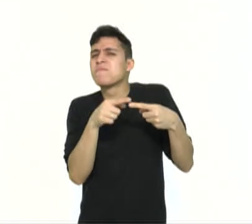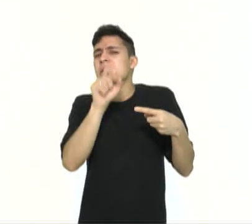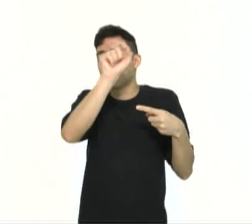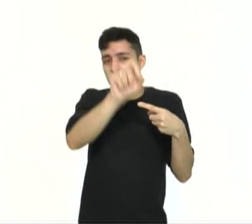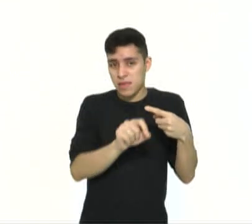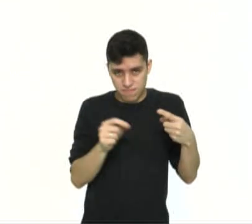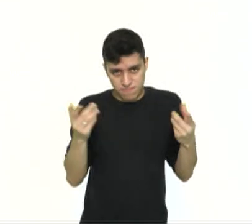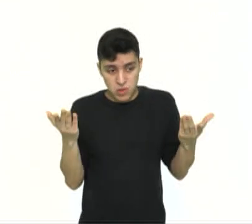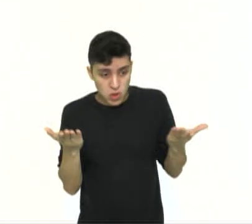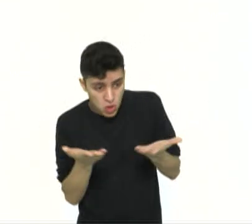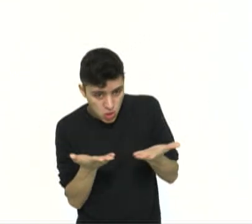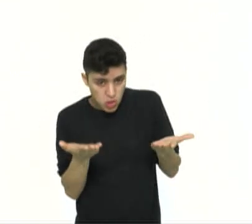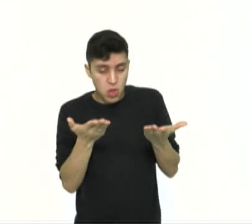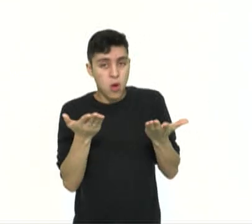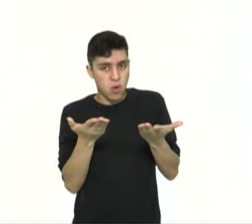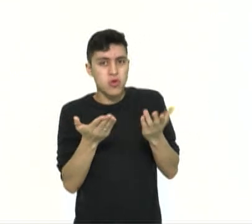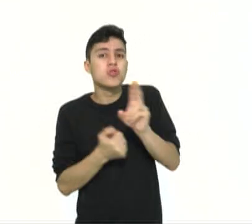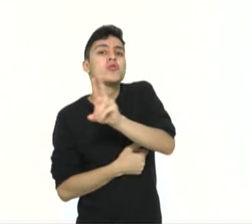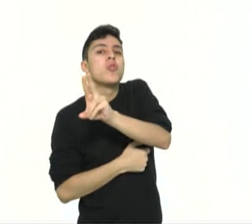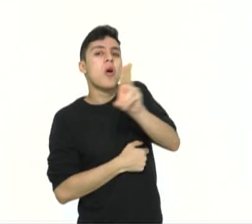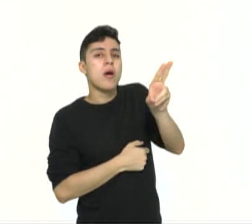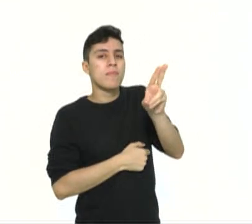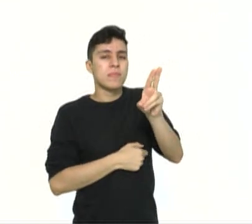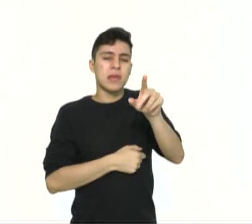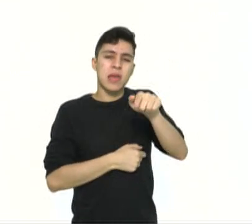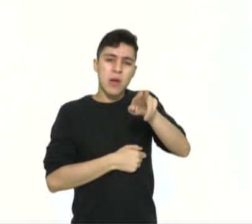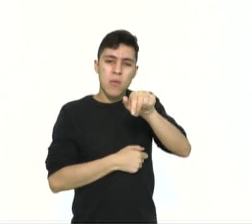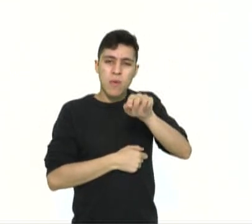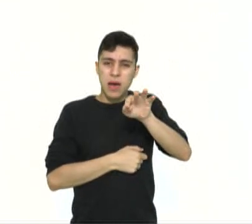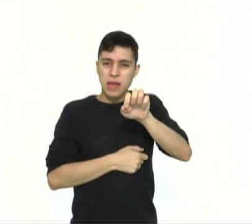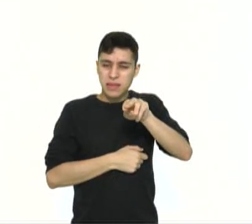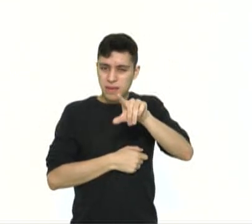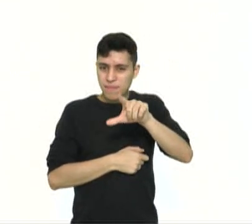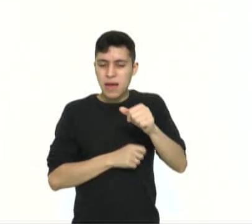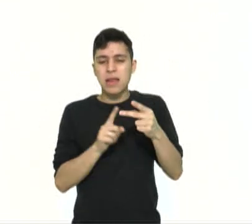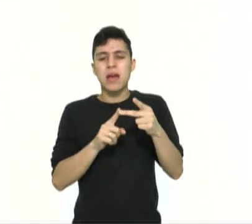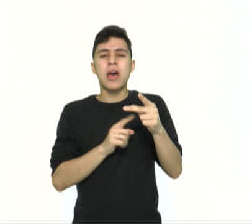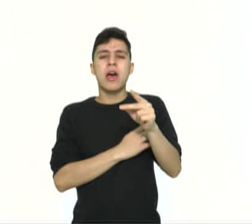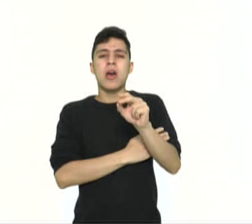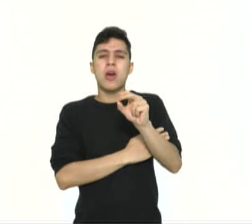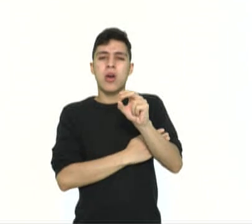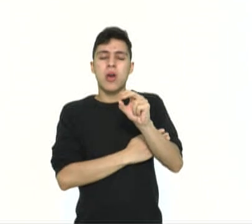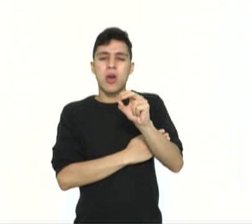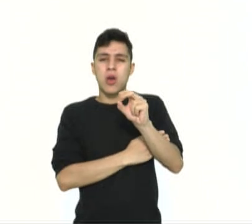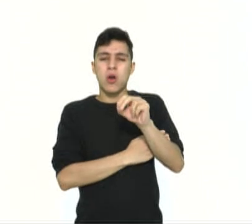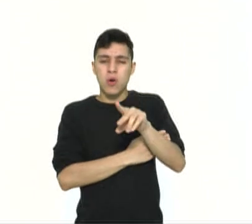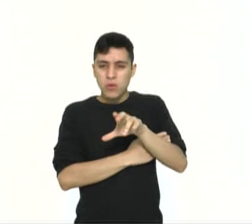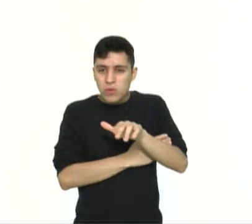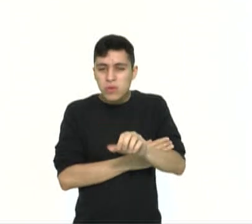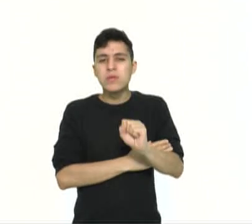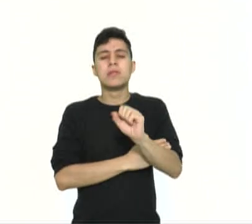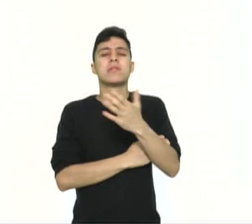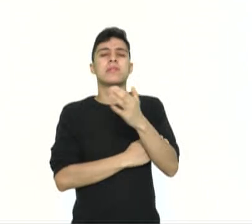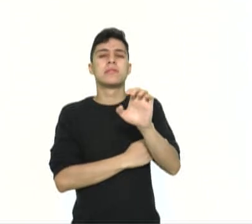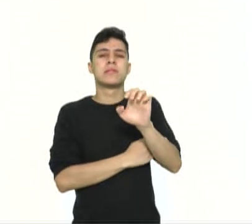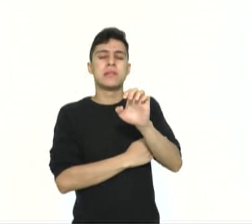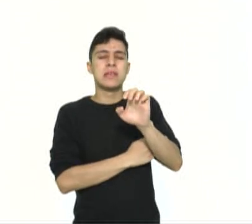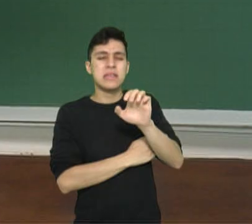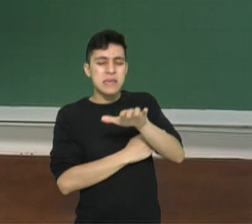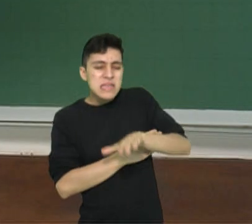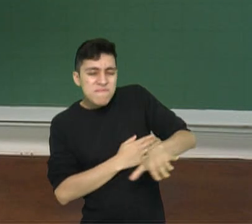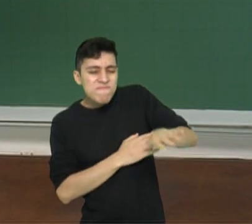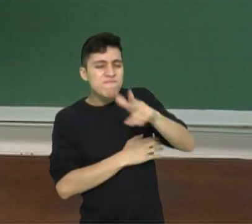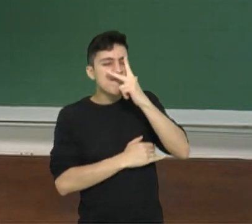região que atualmente ela está ali entre a Guatemala, Honduras, El Salvador, Belize e parte